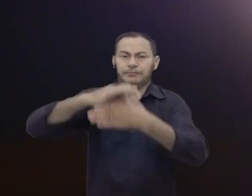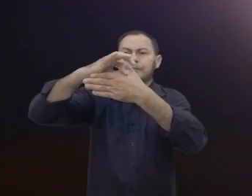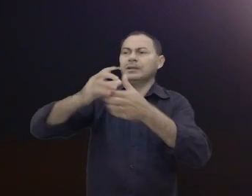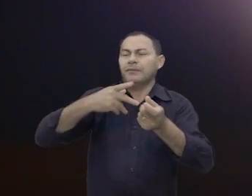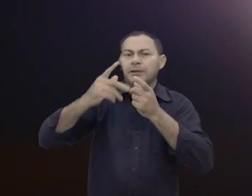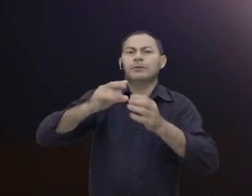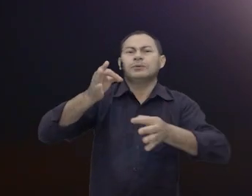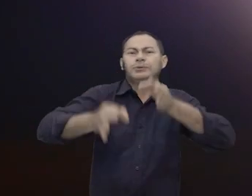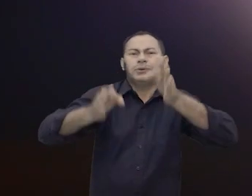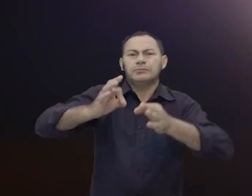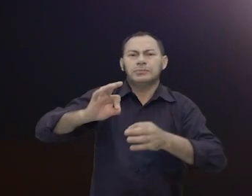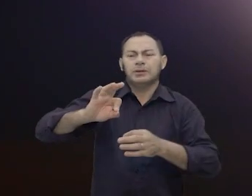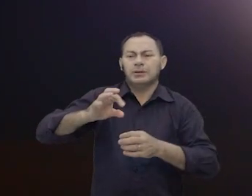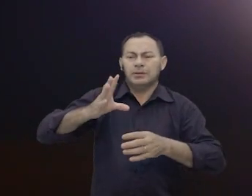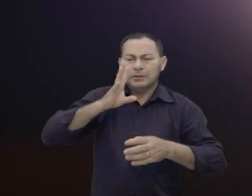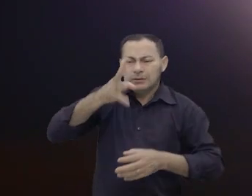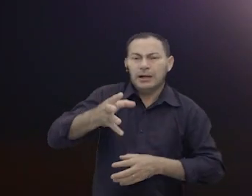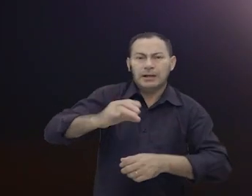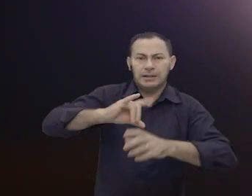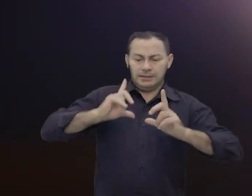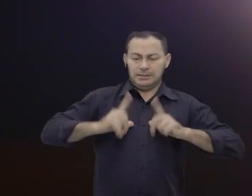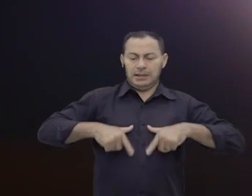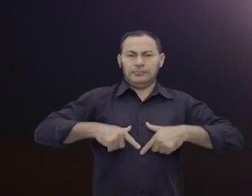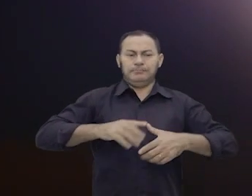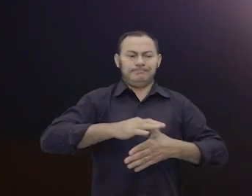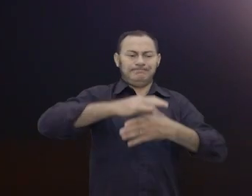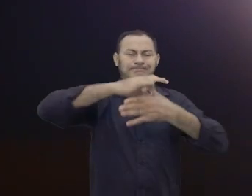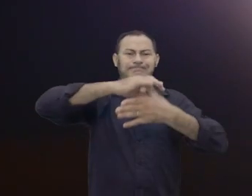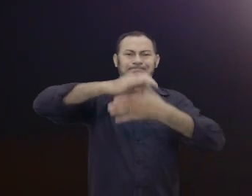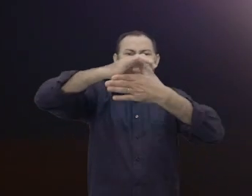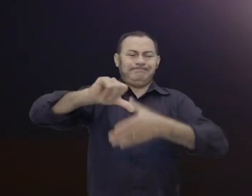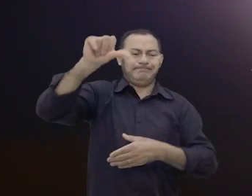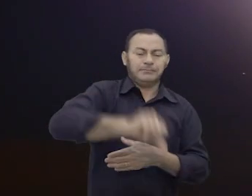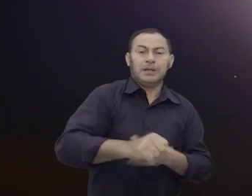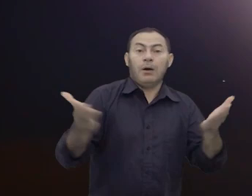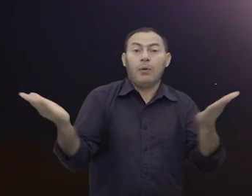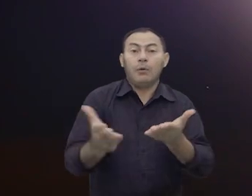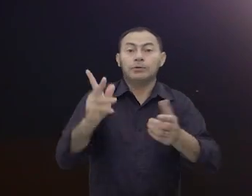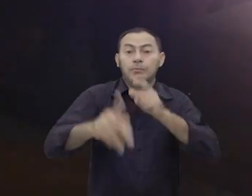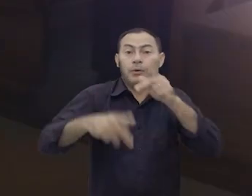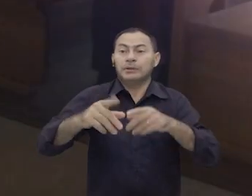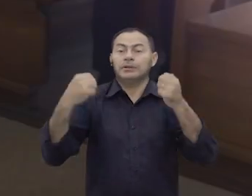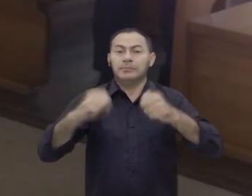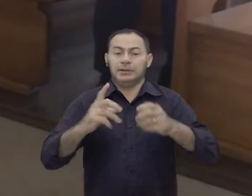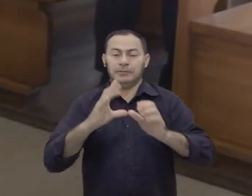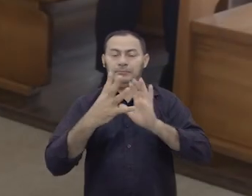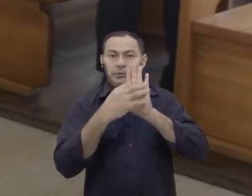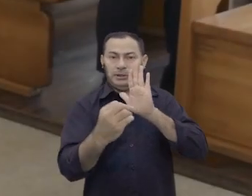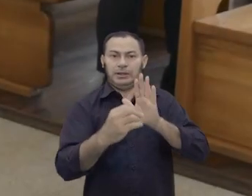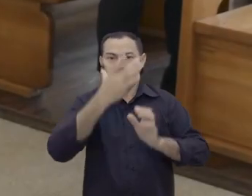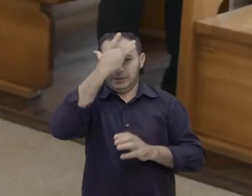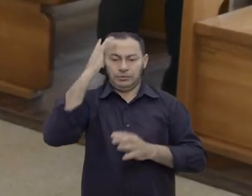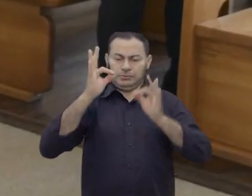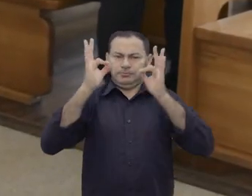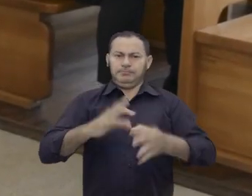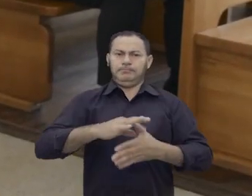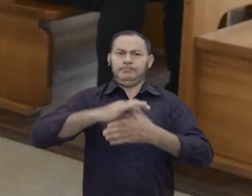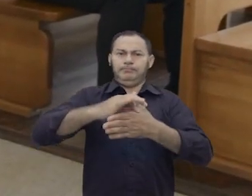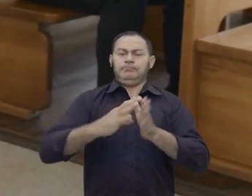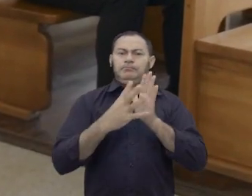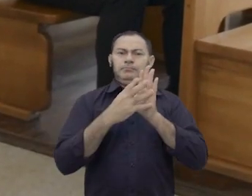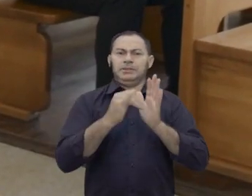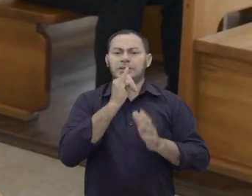assim como nos dias em que os juízes julgavam em Israel, a liderança está falida. Hoje o povo de Deus precisa de modelos de